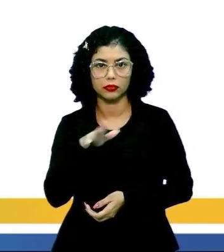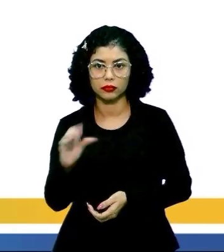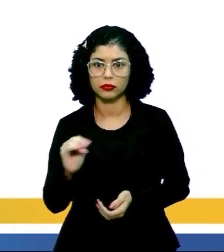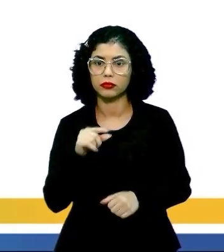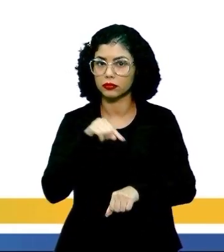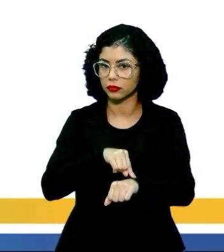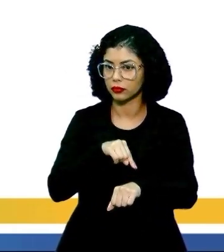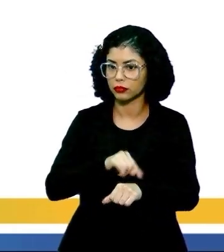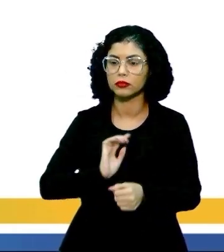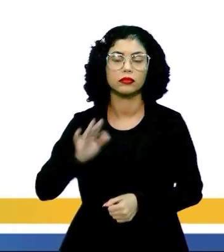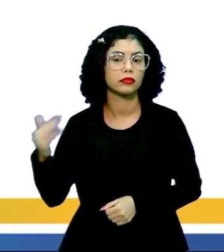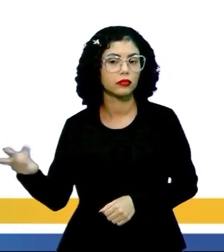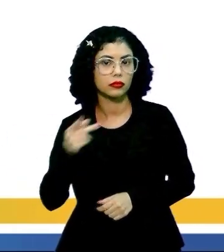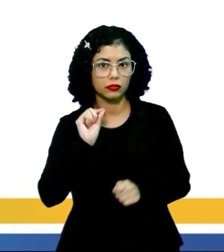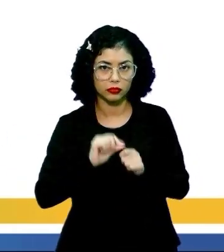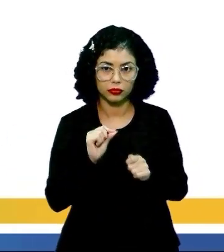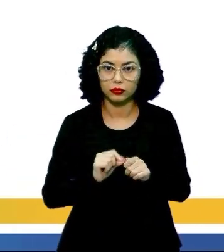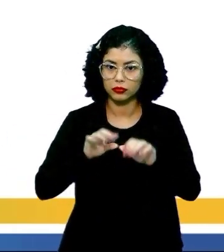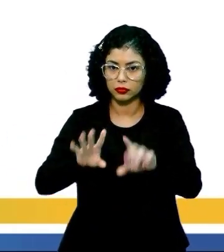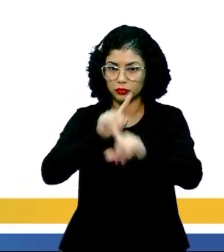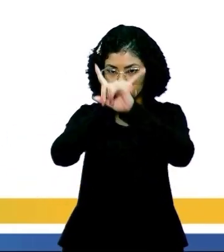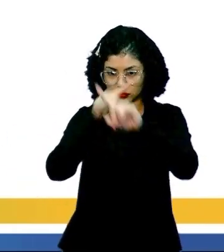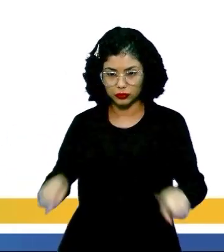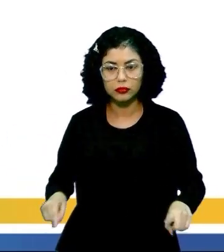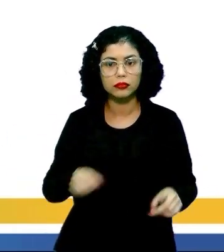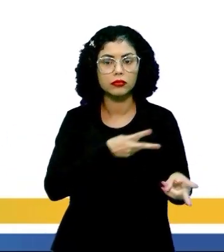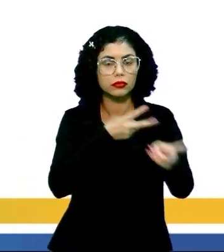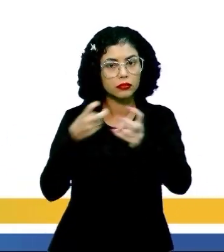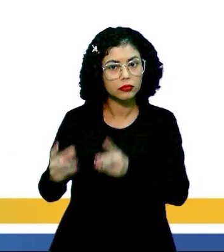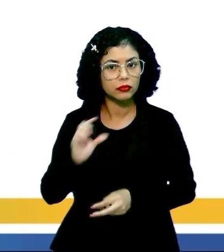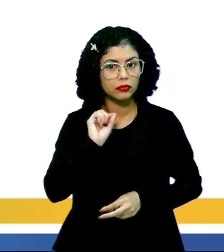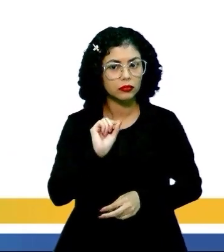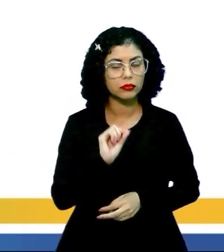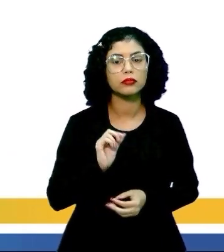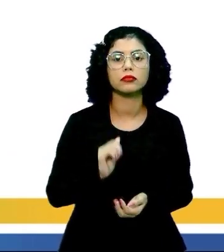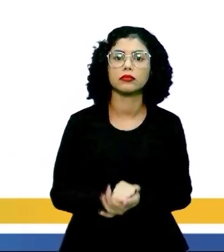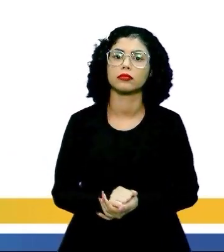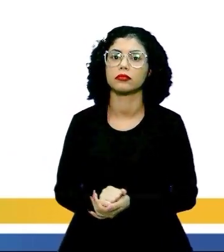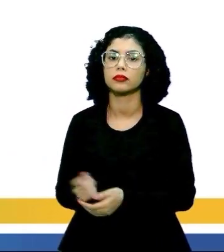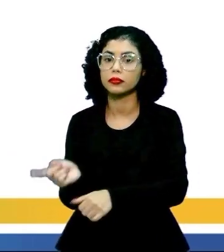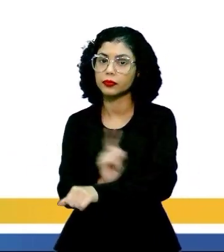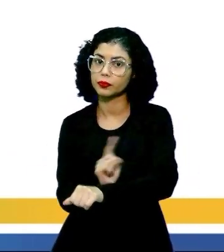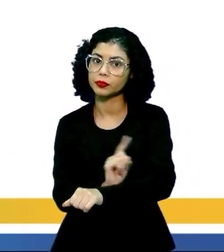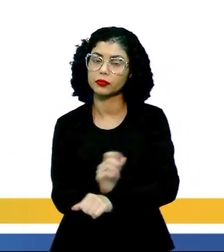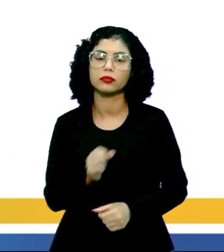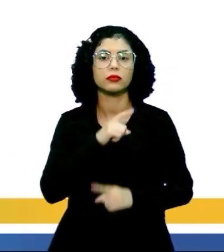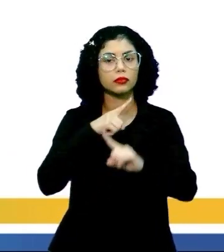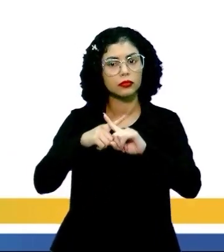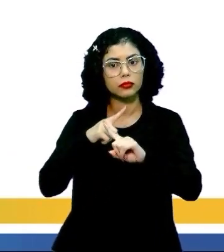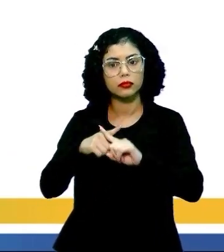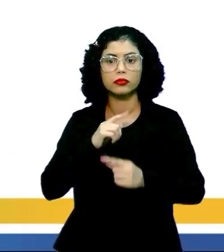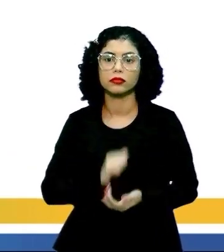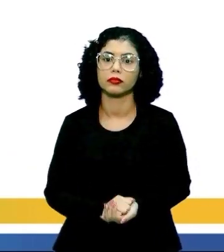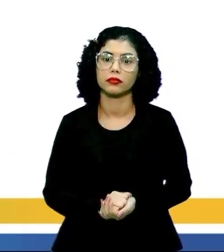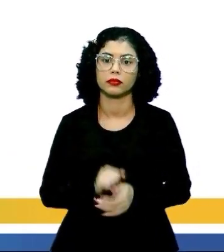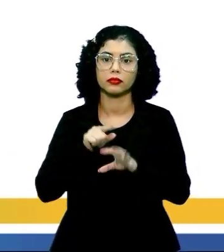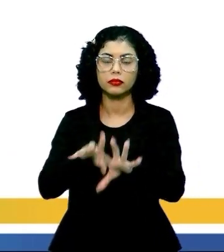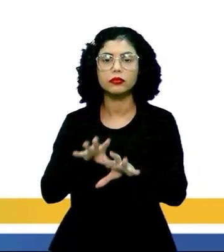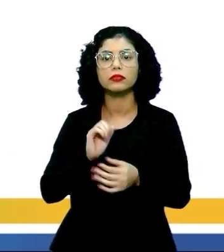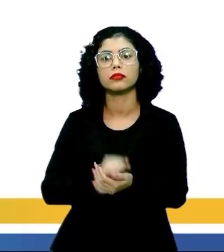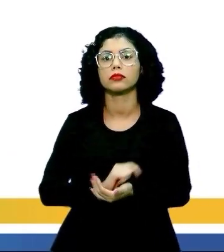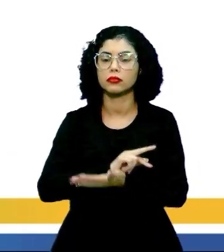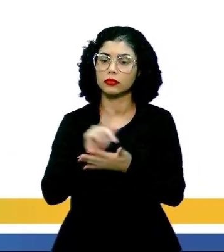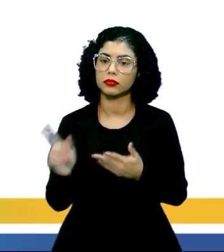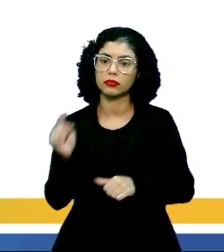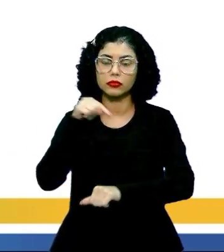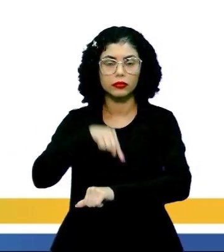tempo ao fazer isso uma regra de três a gente observa que essa velocidade ela vai ser multiplicada por essa variação de